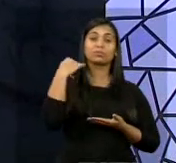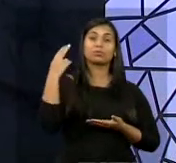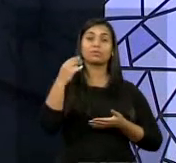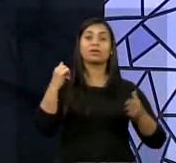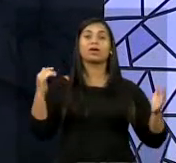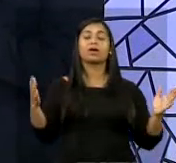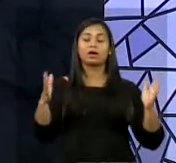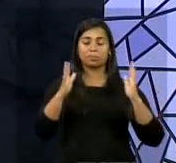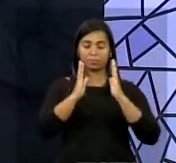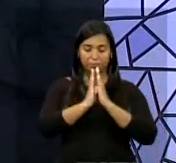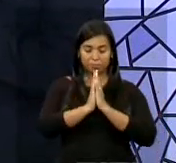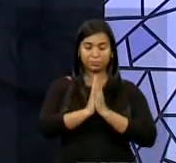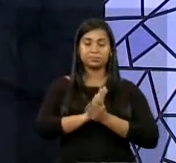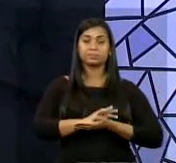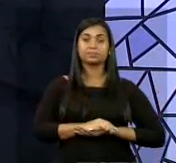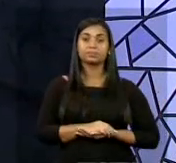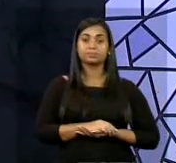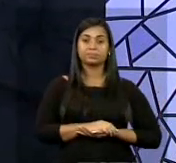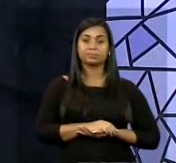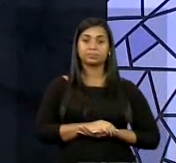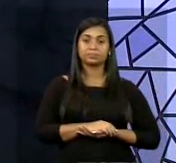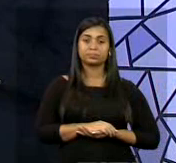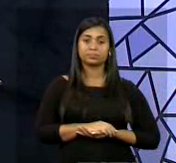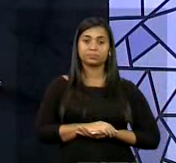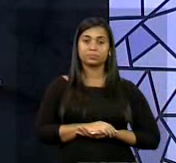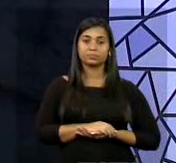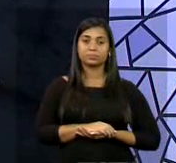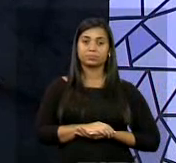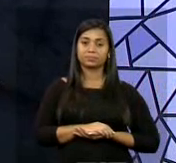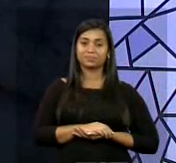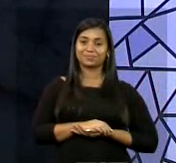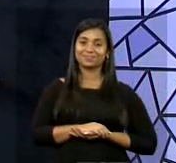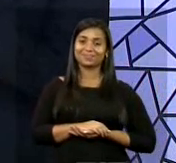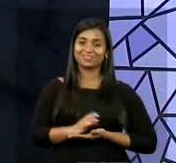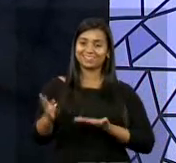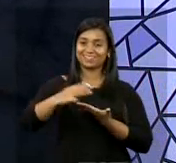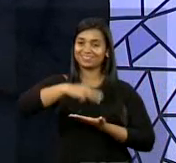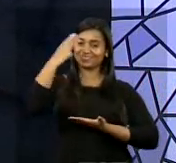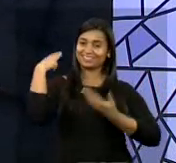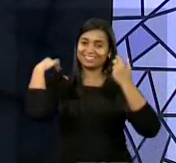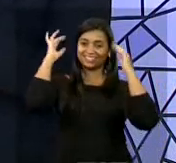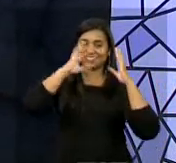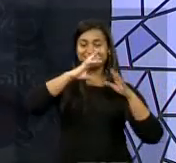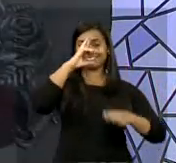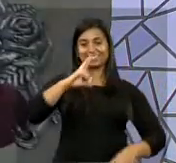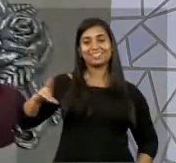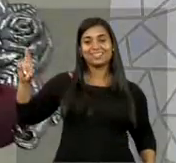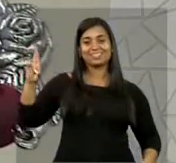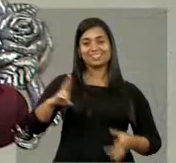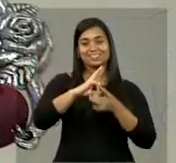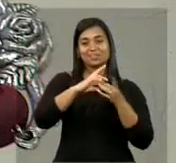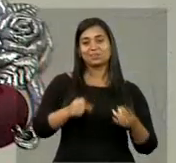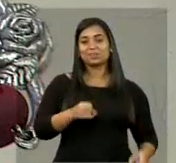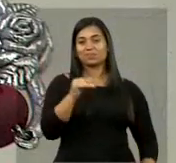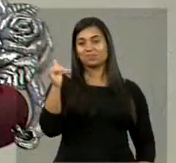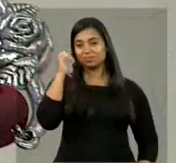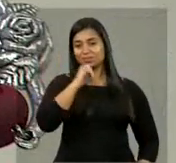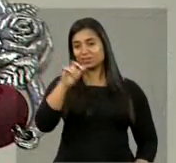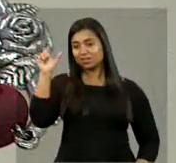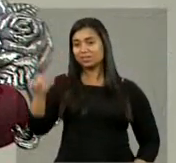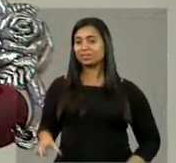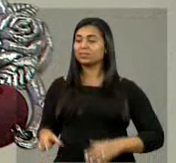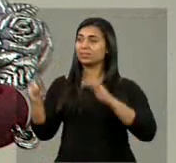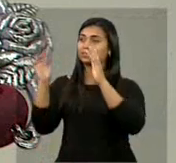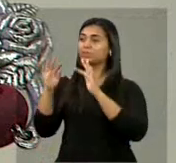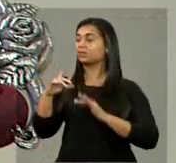nós, pecadores, agora e na hora de nossa morte. Amém. Ave Maria, cheia de graça, o Senhor é